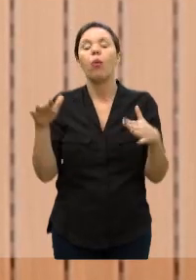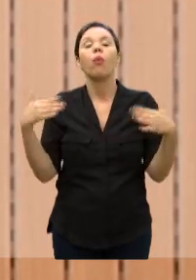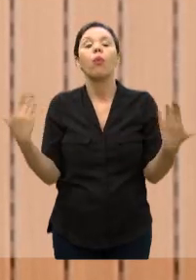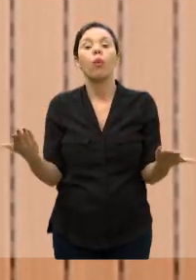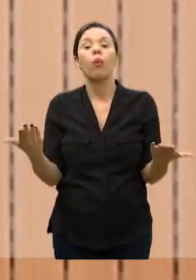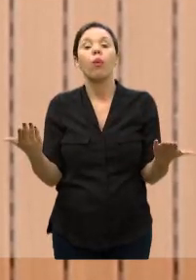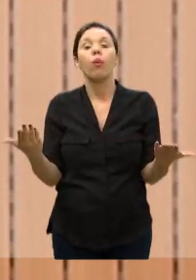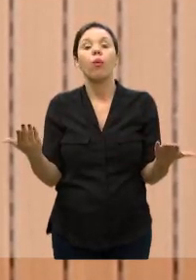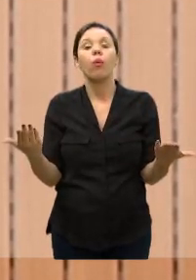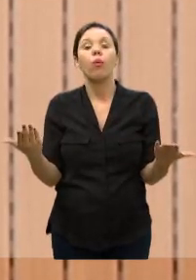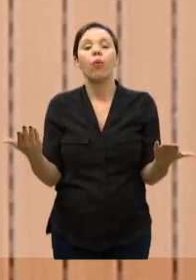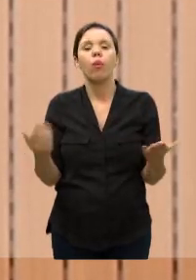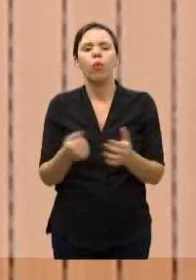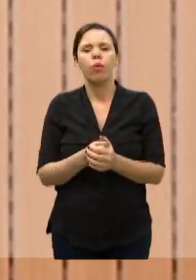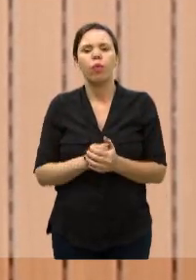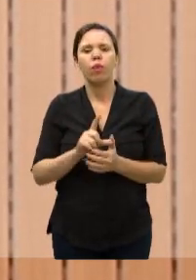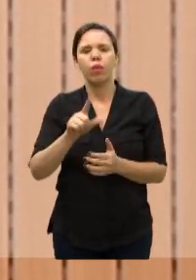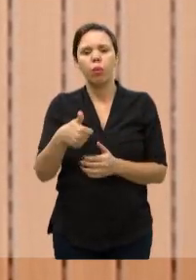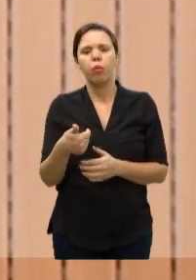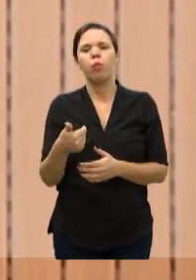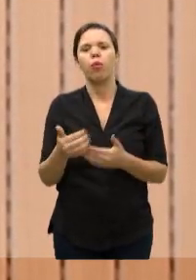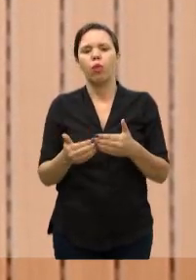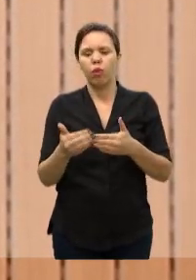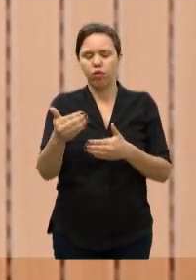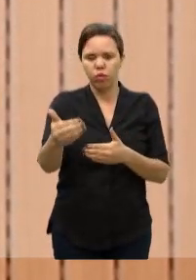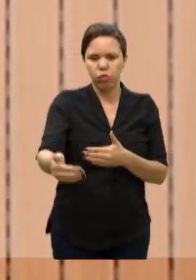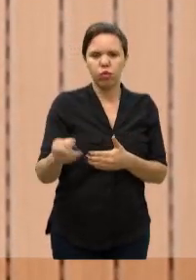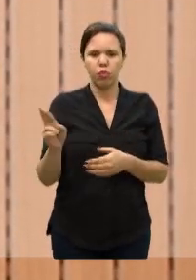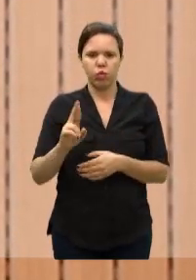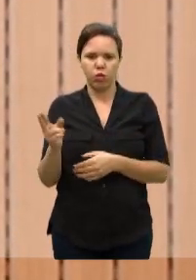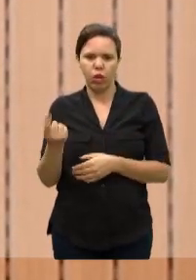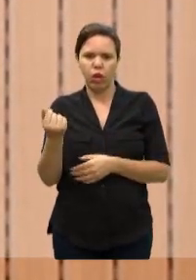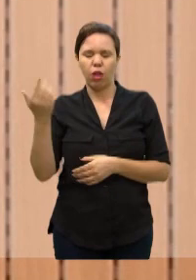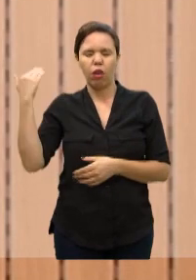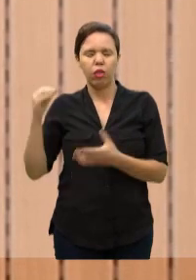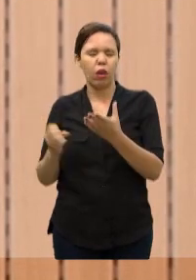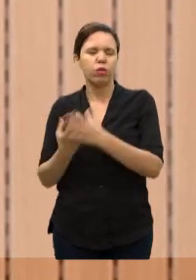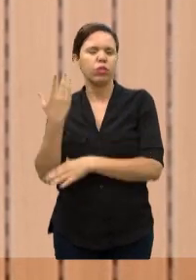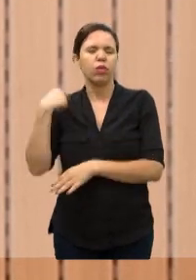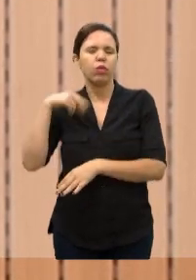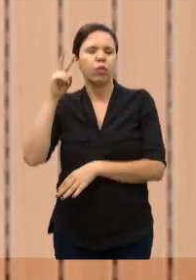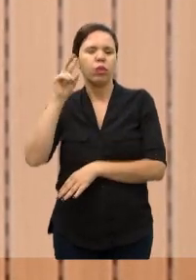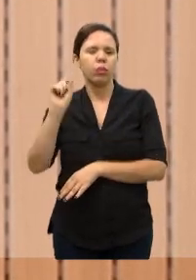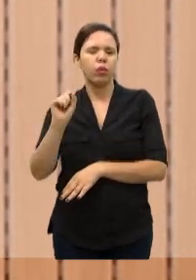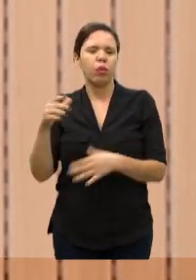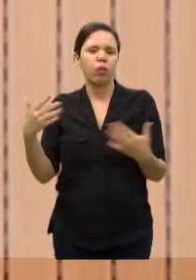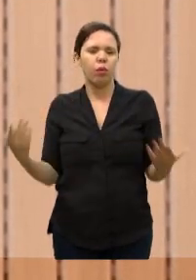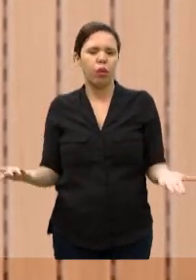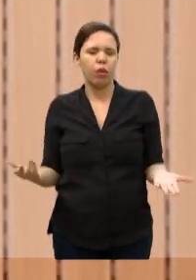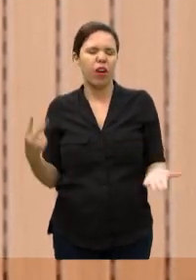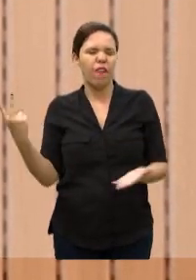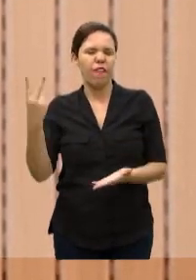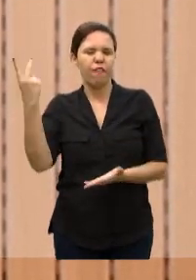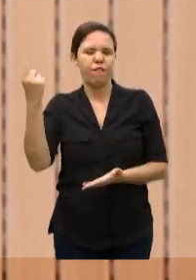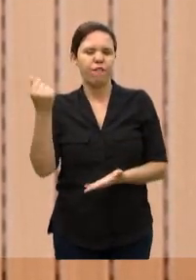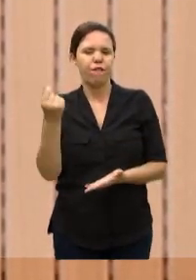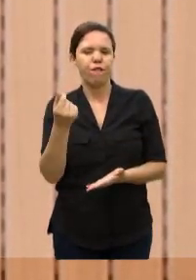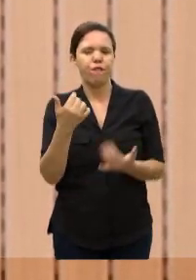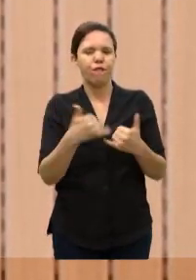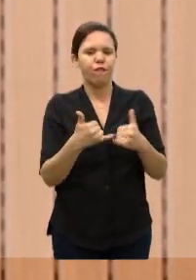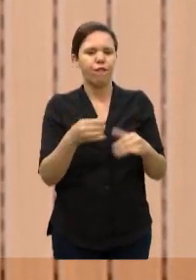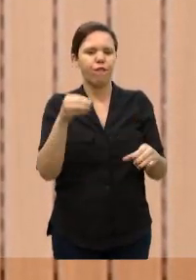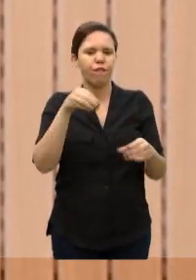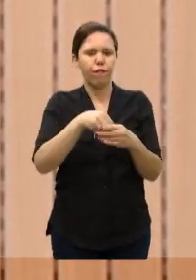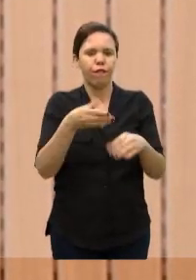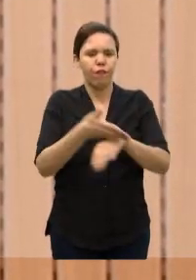quando da promulgação do plano real. Eu não me lembro qual era o valor da passagem de